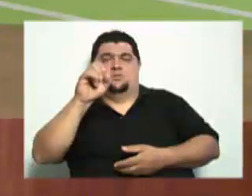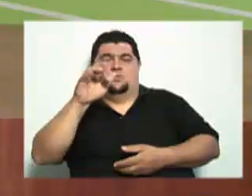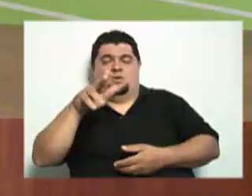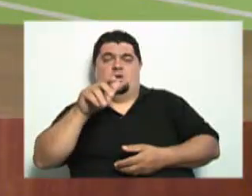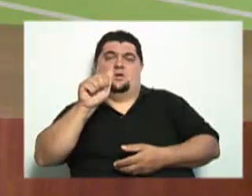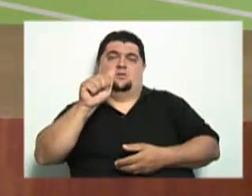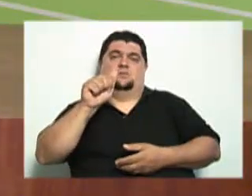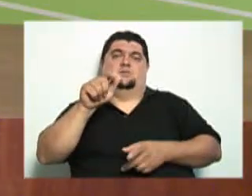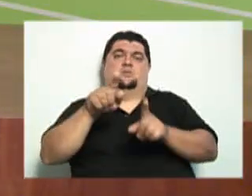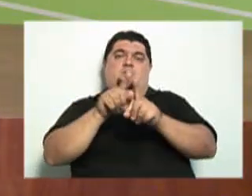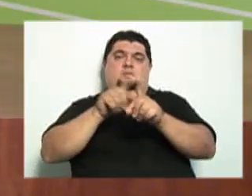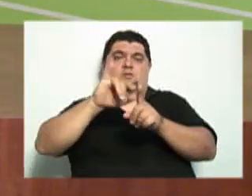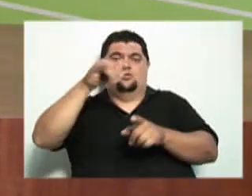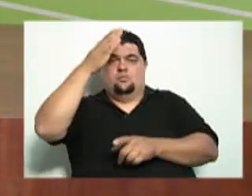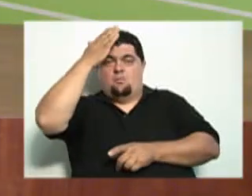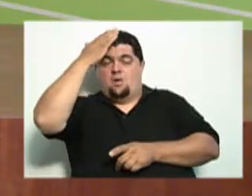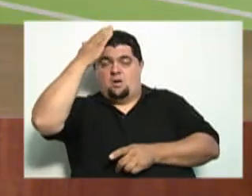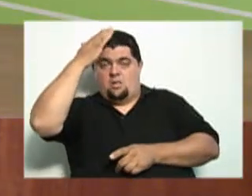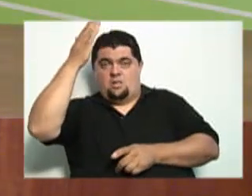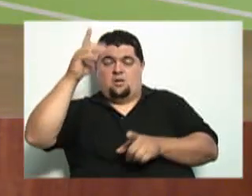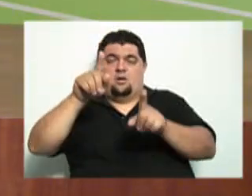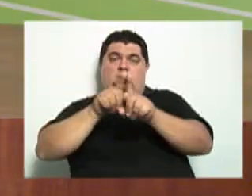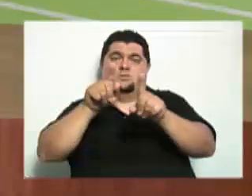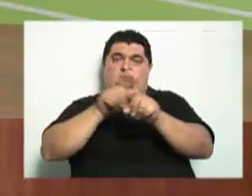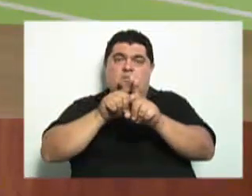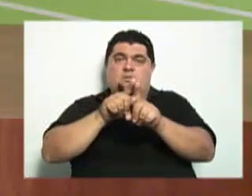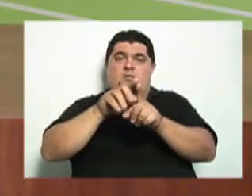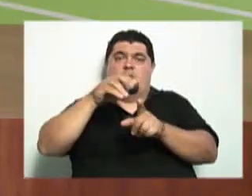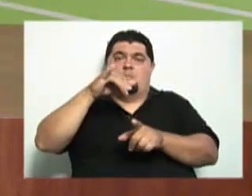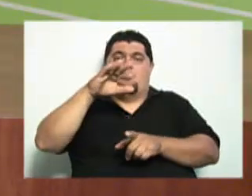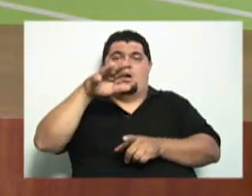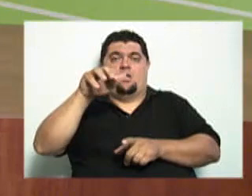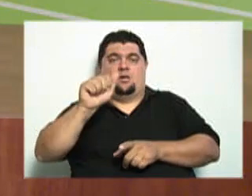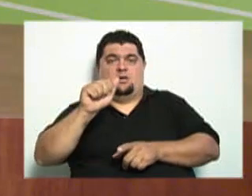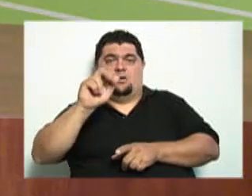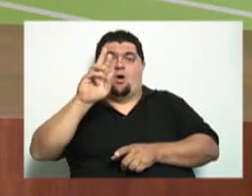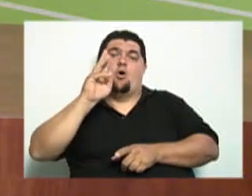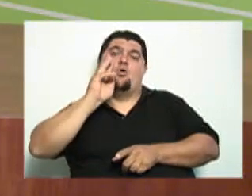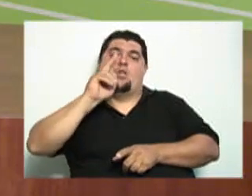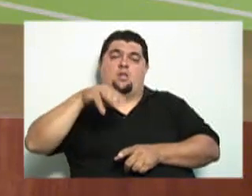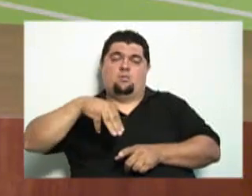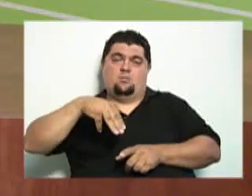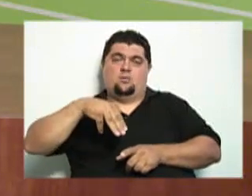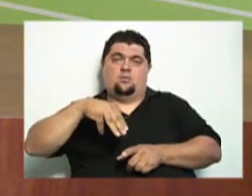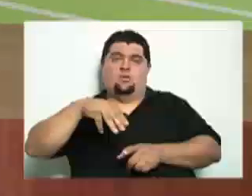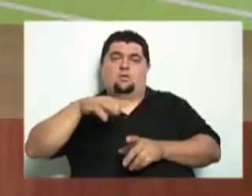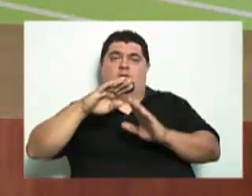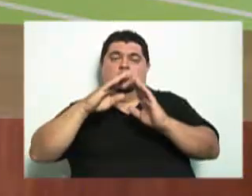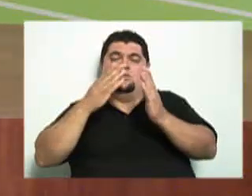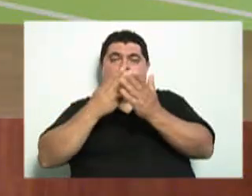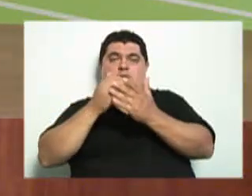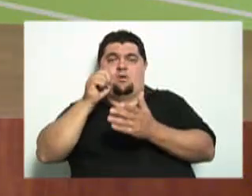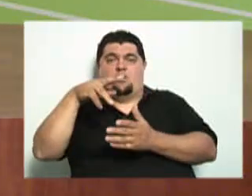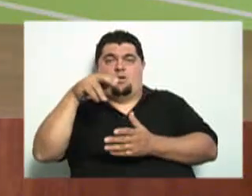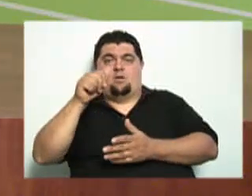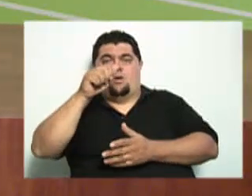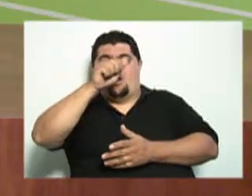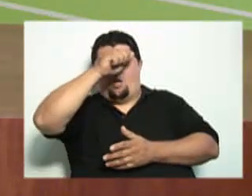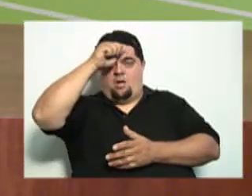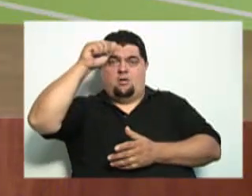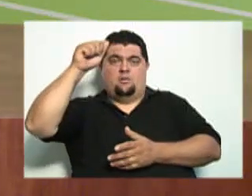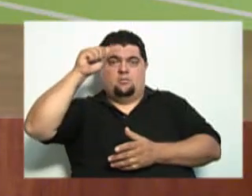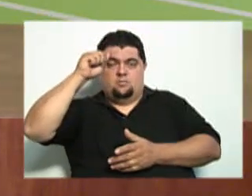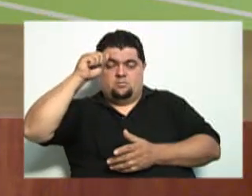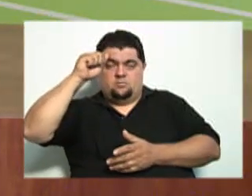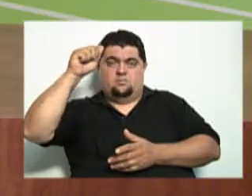em Emburana, em Ji-Paraná, Maria do Carmo Rabelo, em Rolim de Moura, Escola Nanere, Alta Floresta,